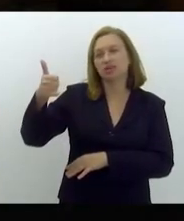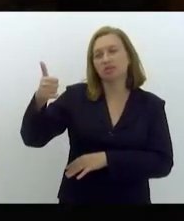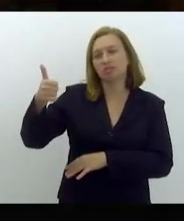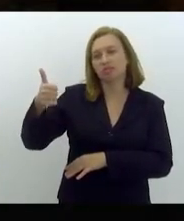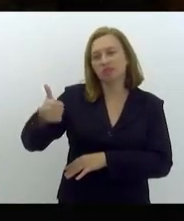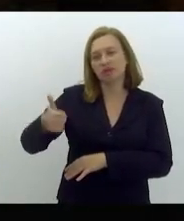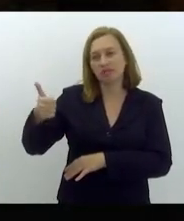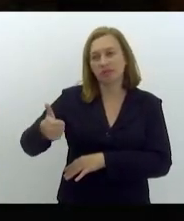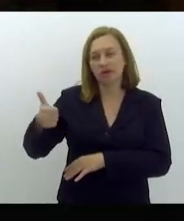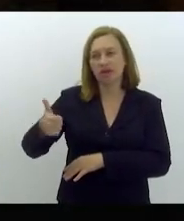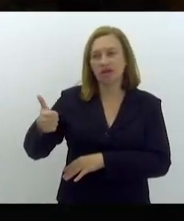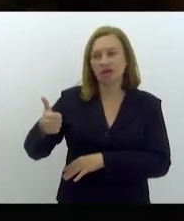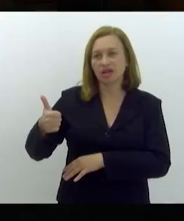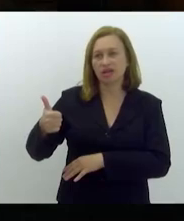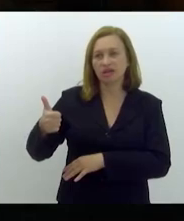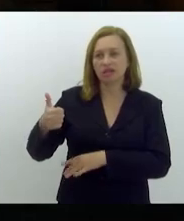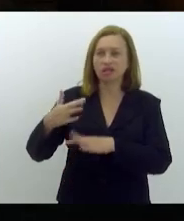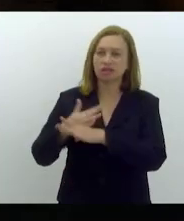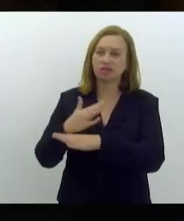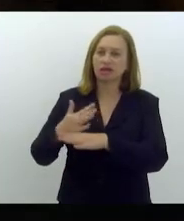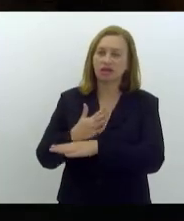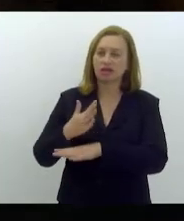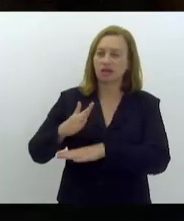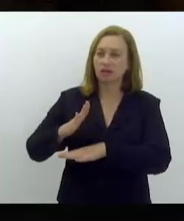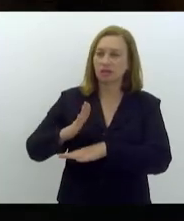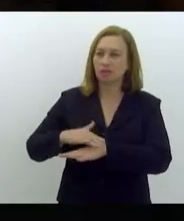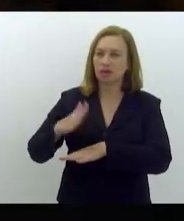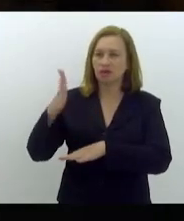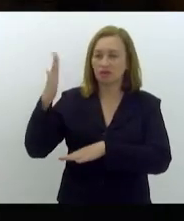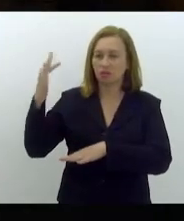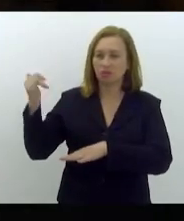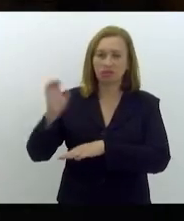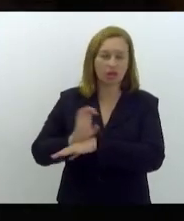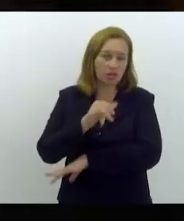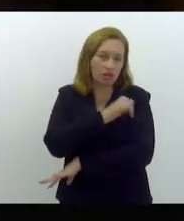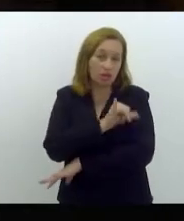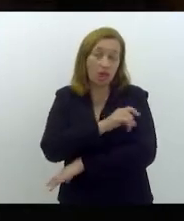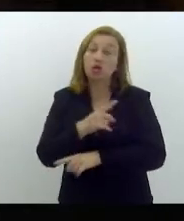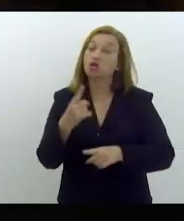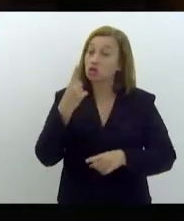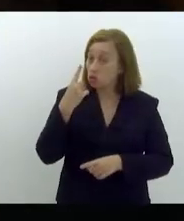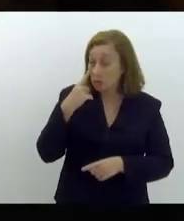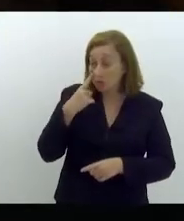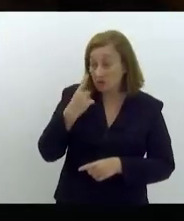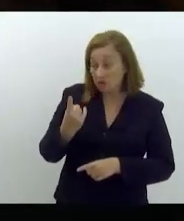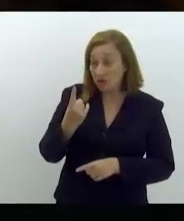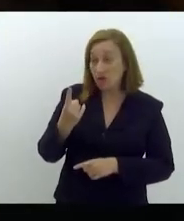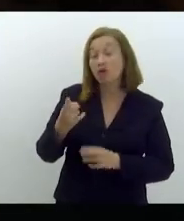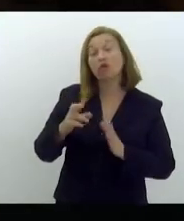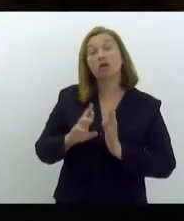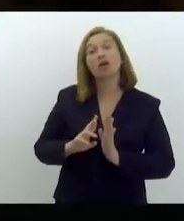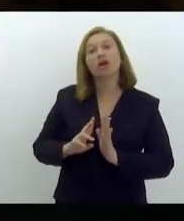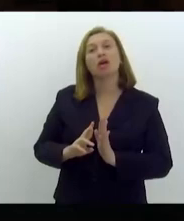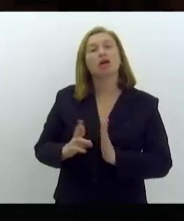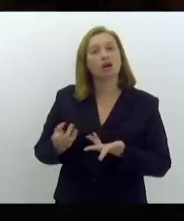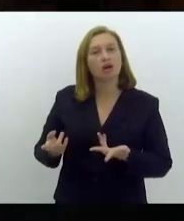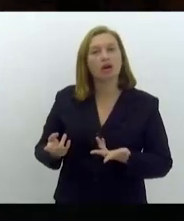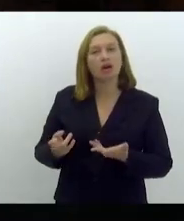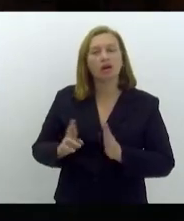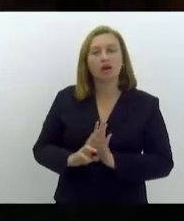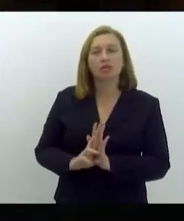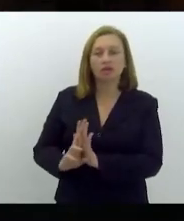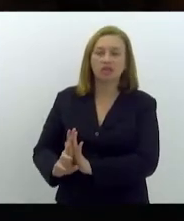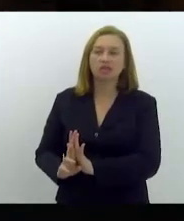mais populosa do Estado do Rio de Janeiro só para você ter uma noção do quanto que representa 140 mil